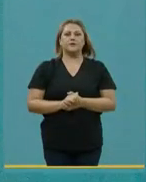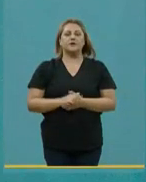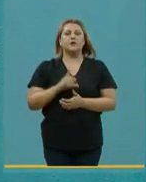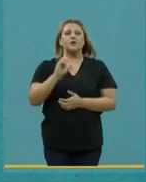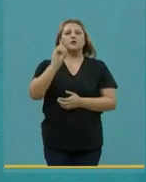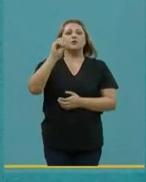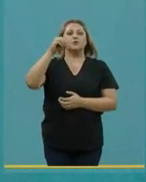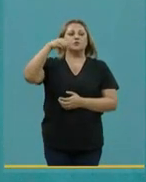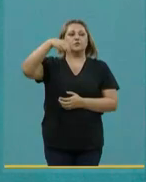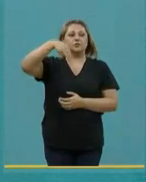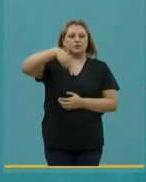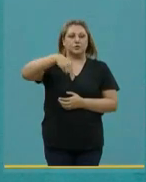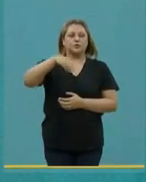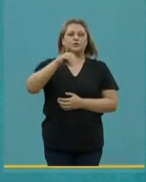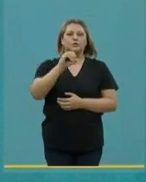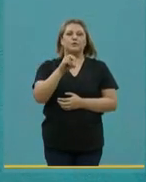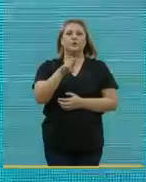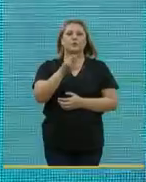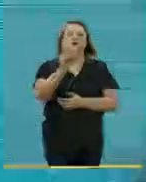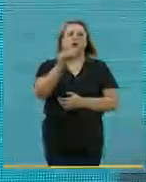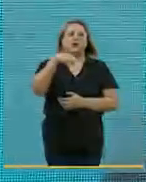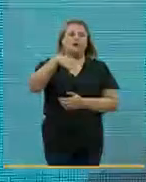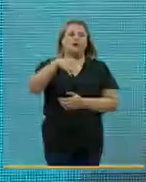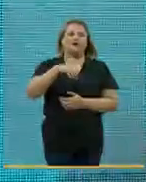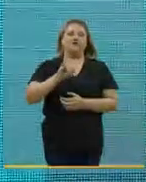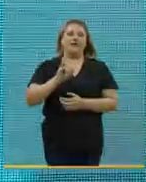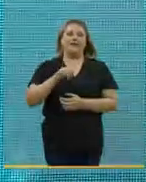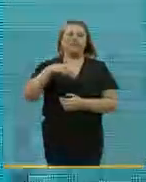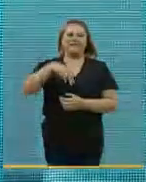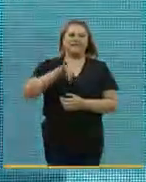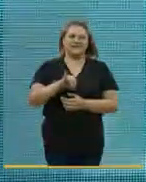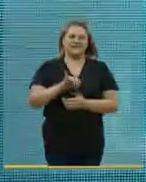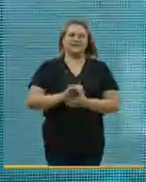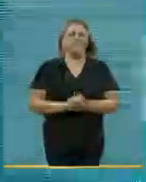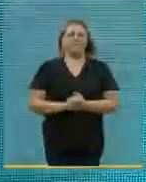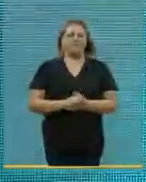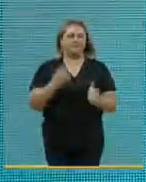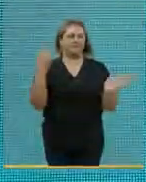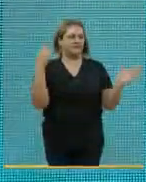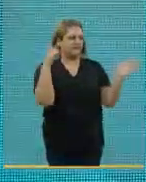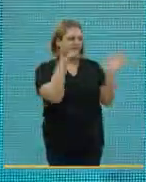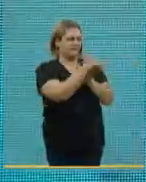tempesta arcebispo do rio de janeiro e ele fará a pergunta para